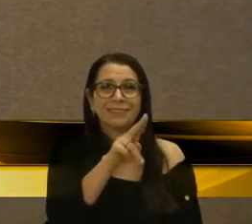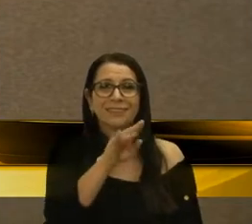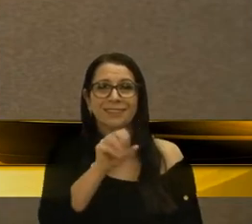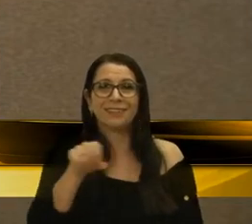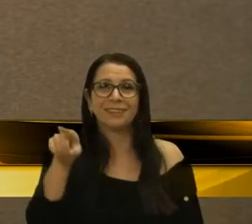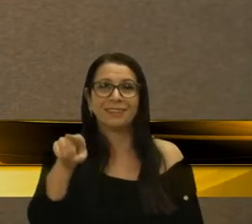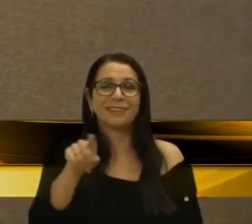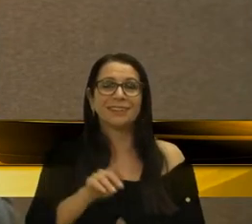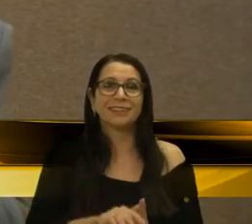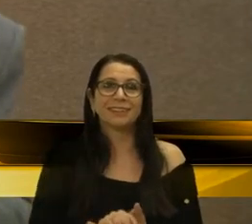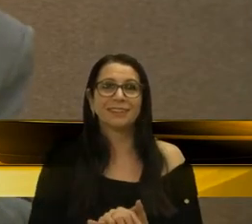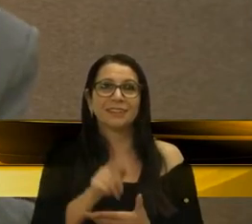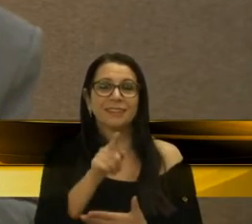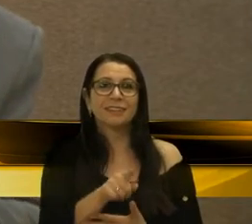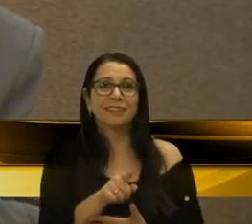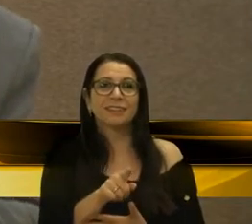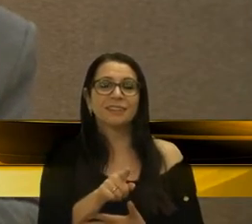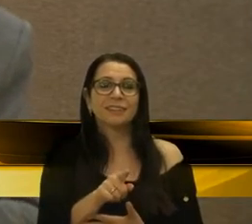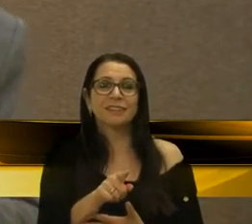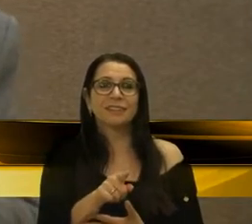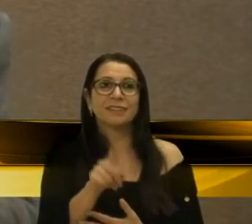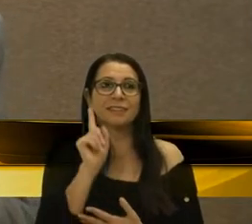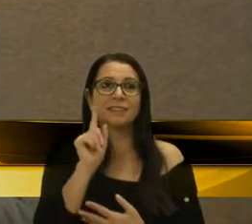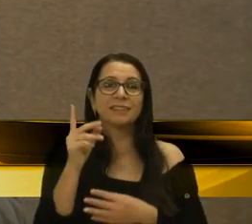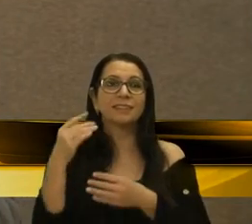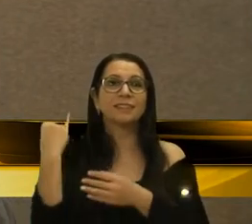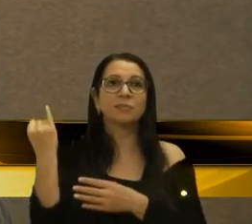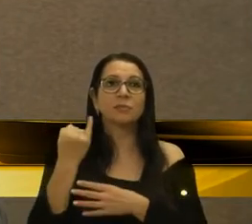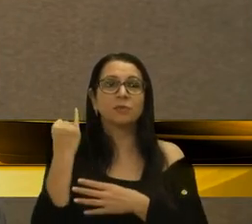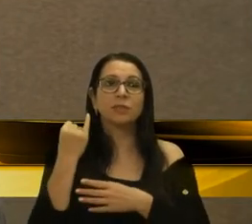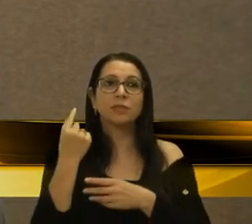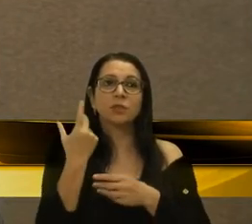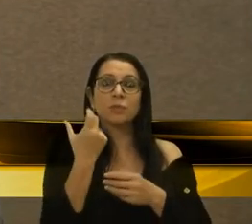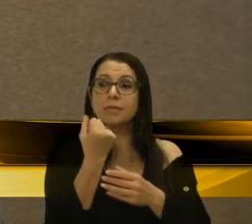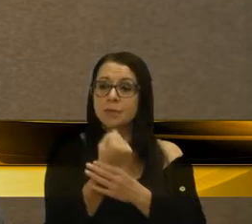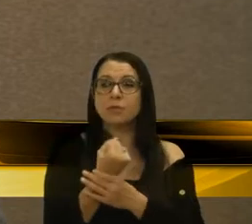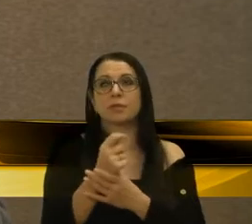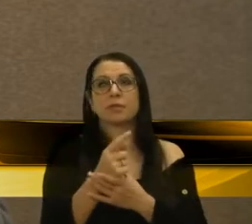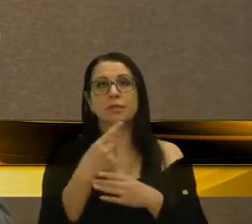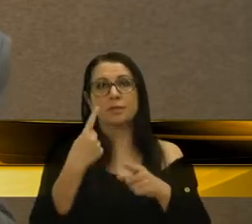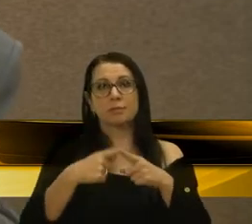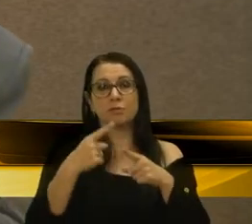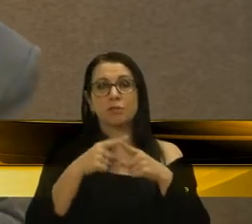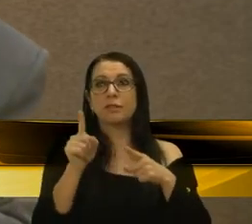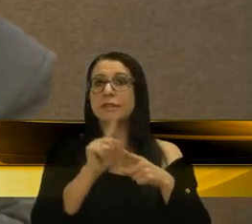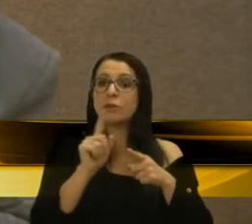para as escolas, que nós achamos essencial a segurança, mas